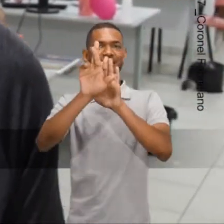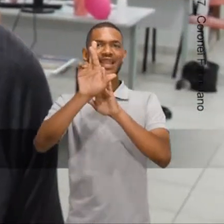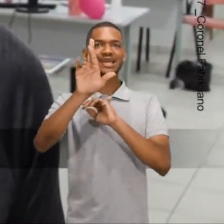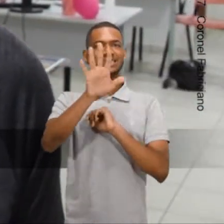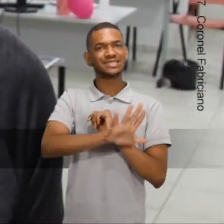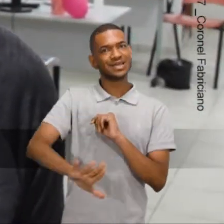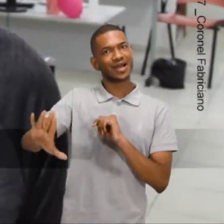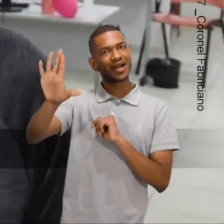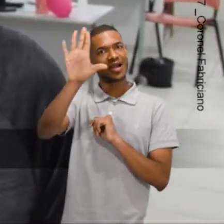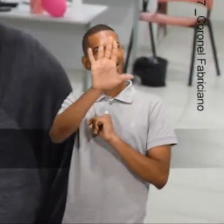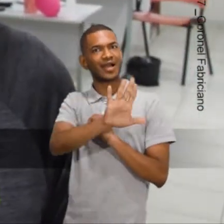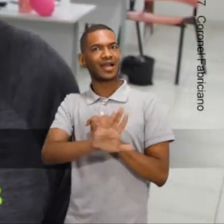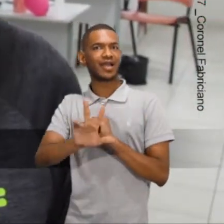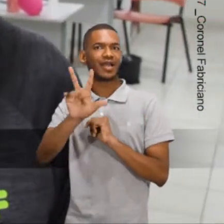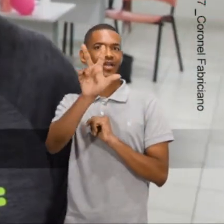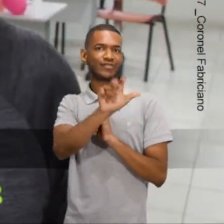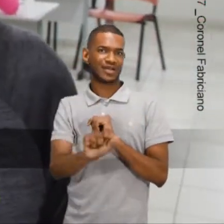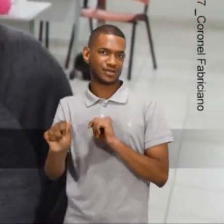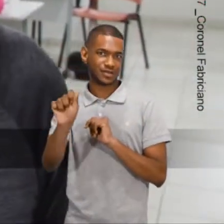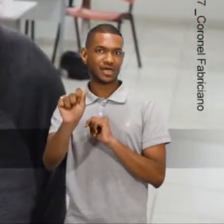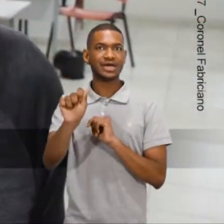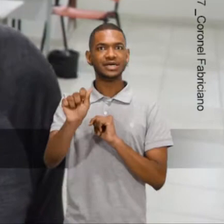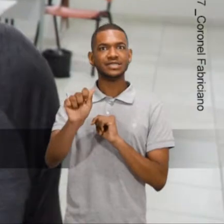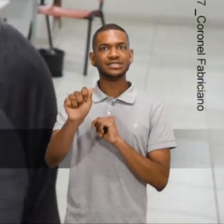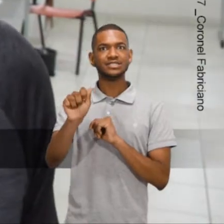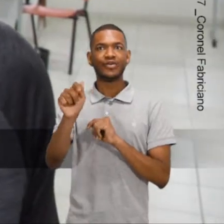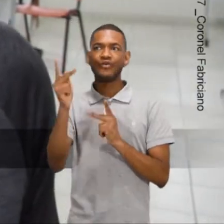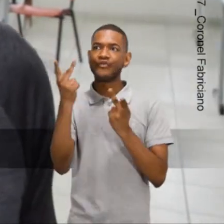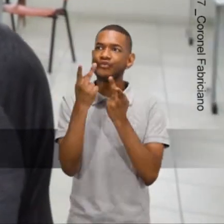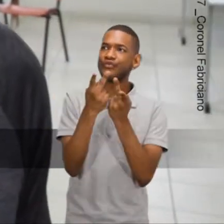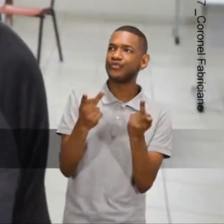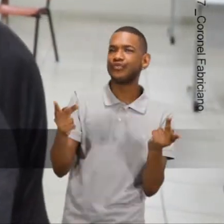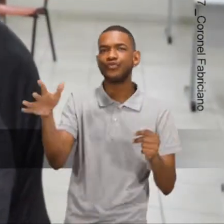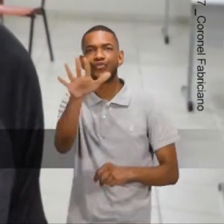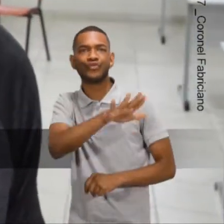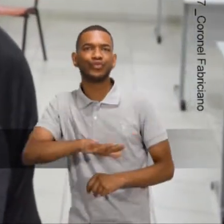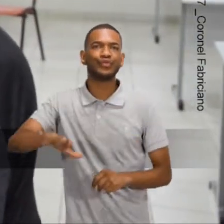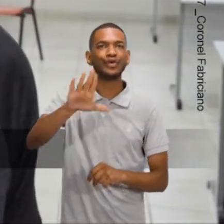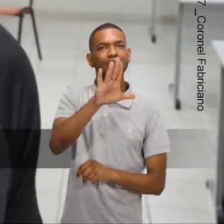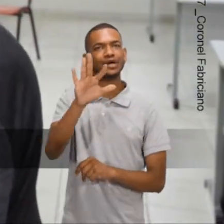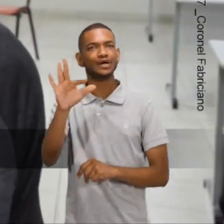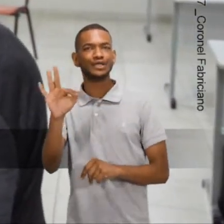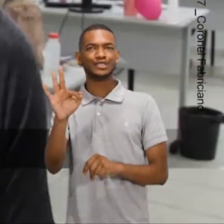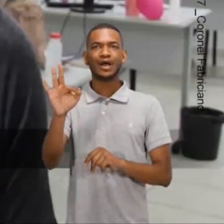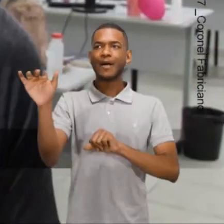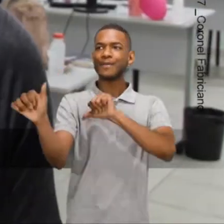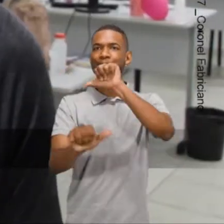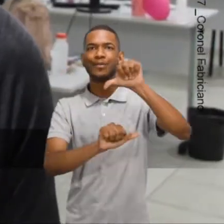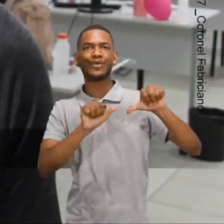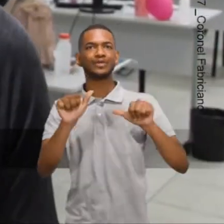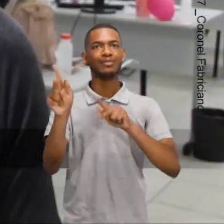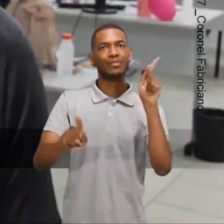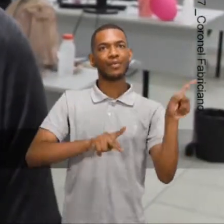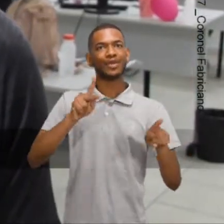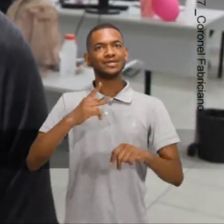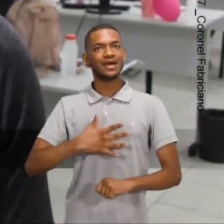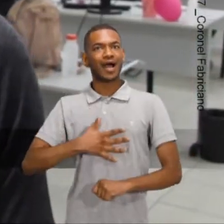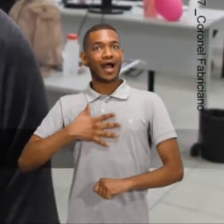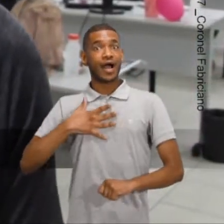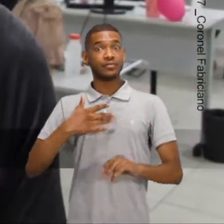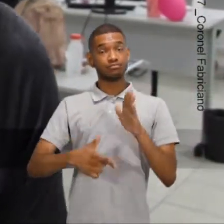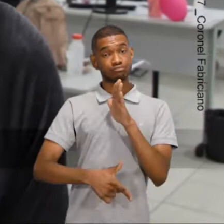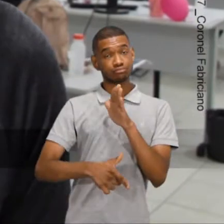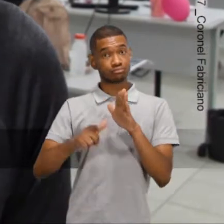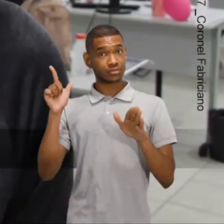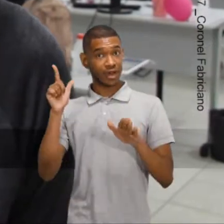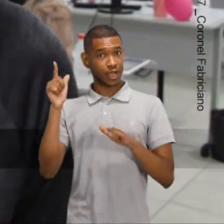Você caminha para o Coronel Fabriciano, você vê que está mudado, você vê a população satisfeita. Uma empresa que um ano e meio atrás